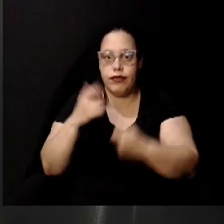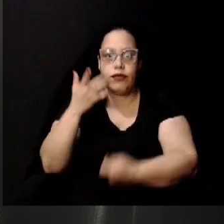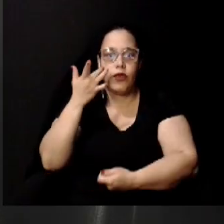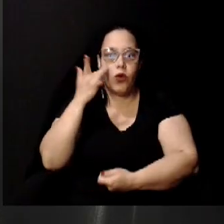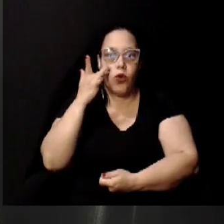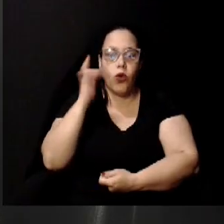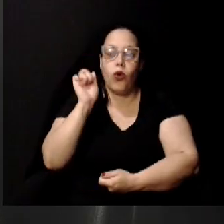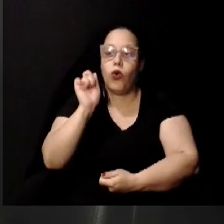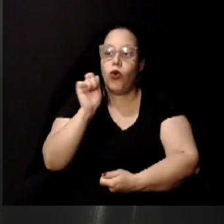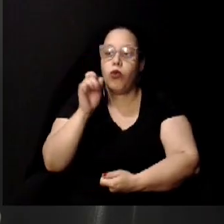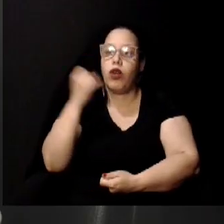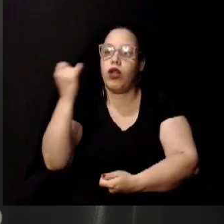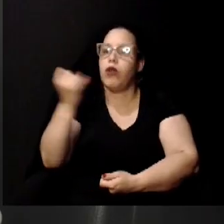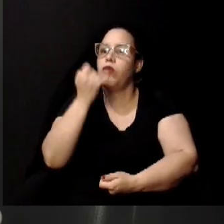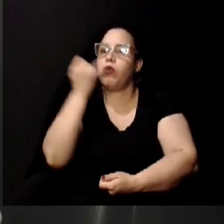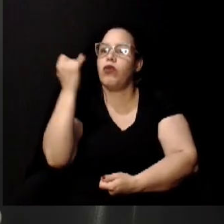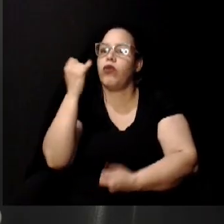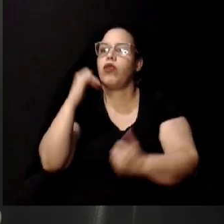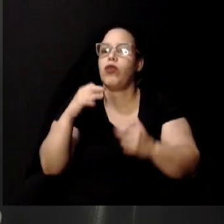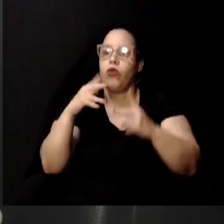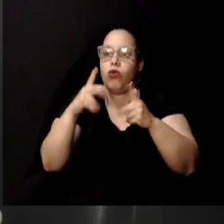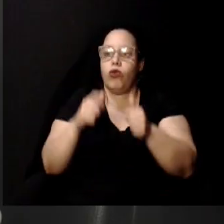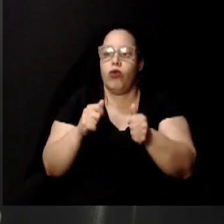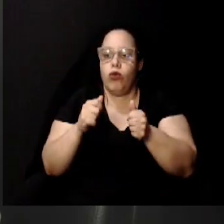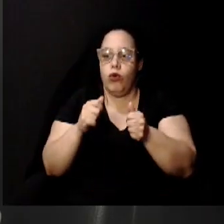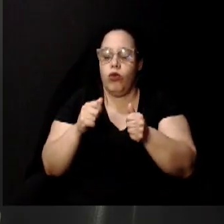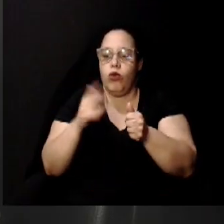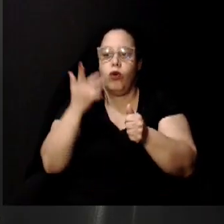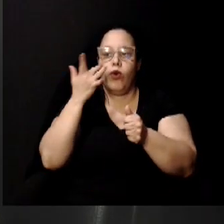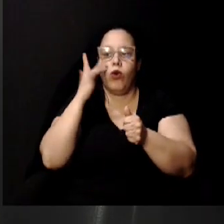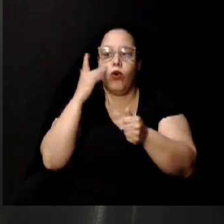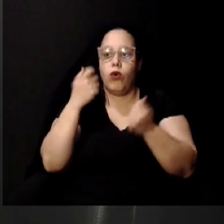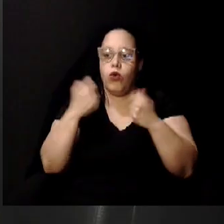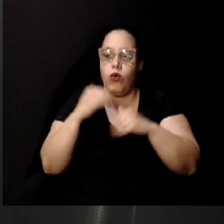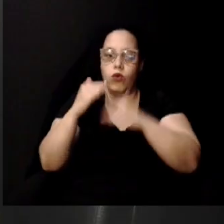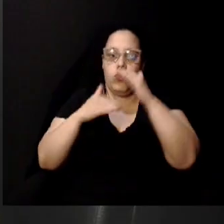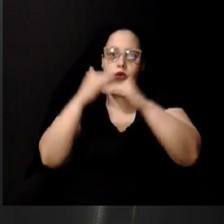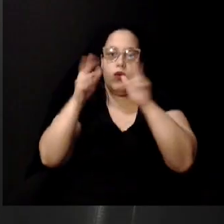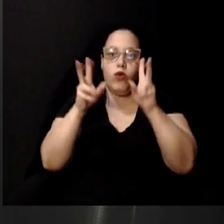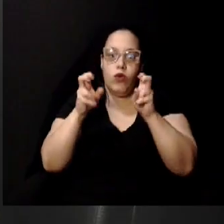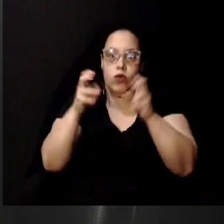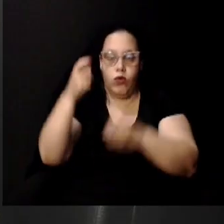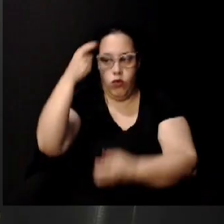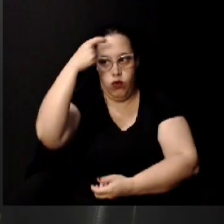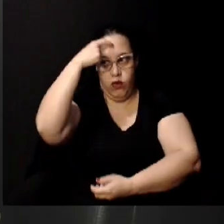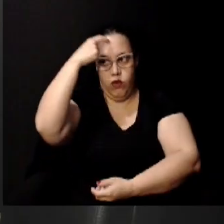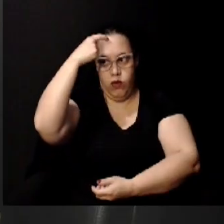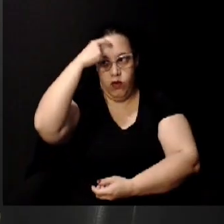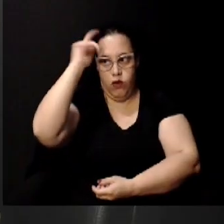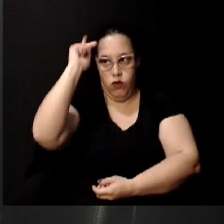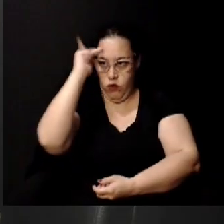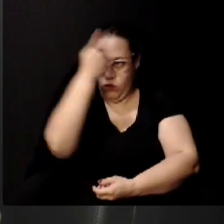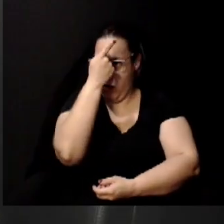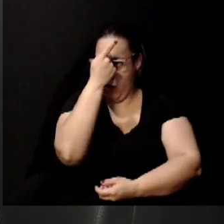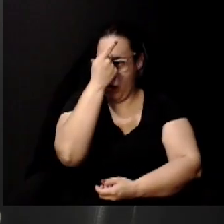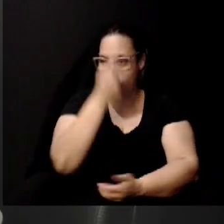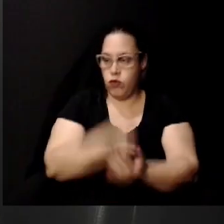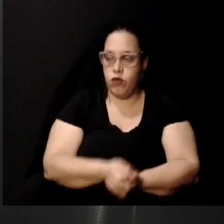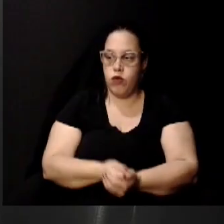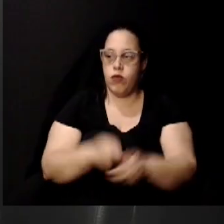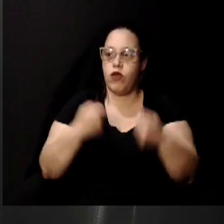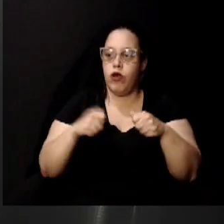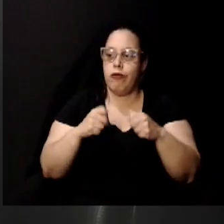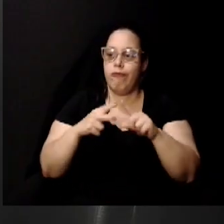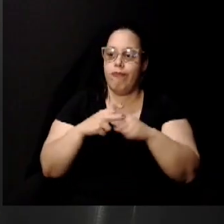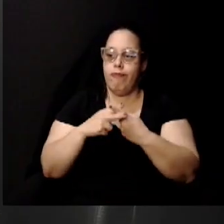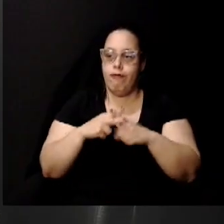mais importante nisso tudo, eu acho que nós precisamos avançar em termos de consciência. A gente precisa de ferramentas